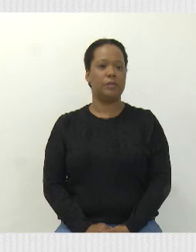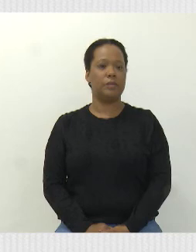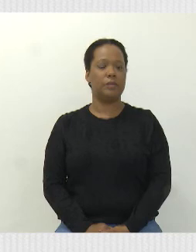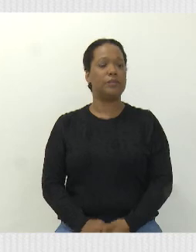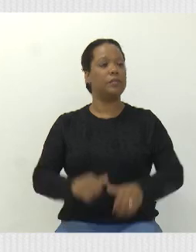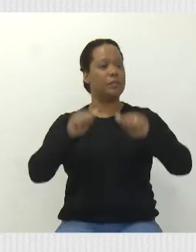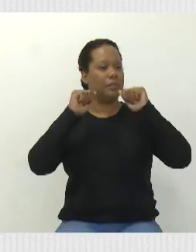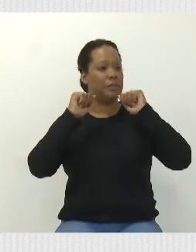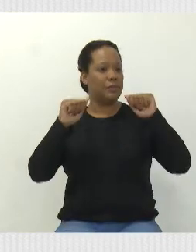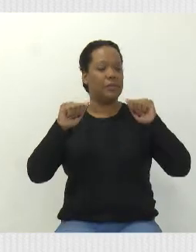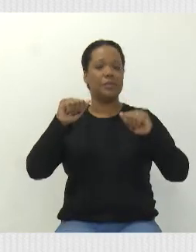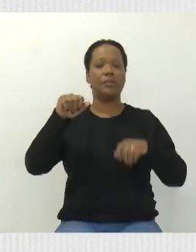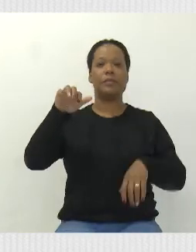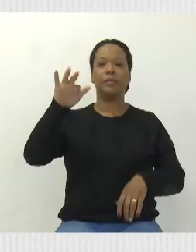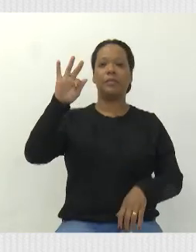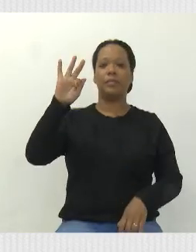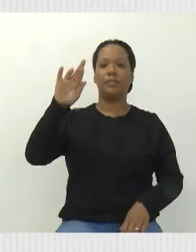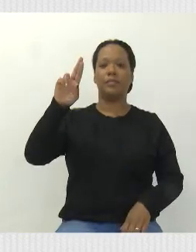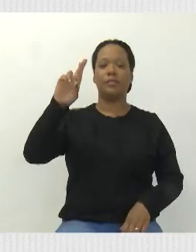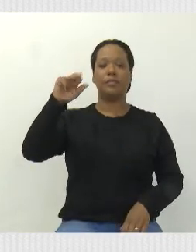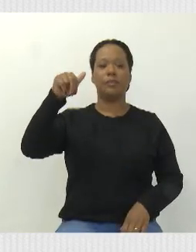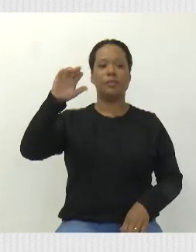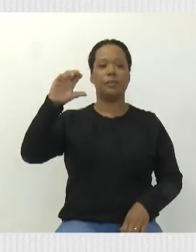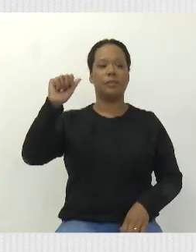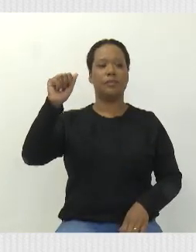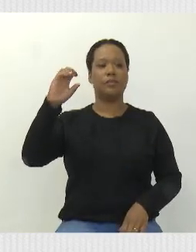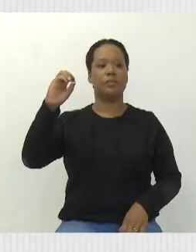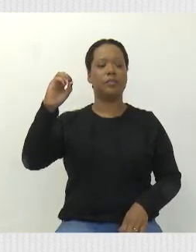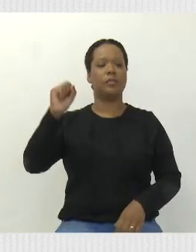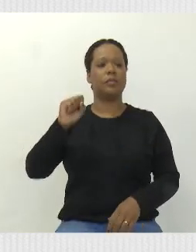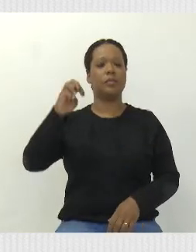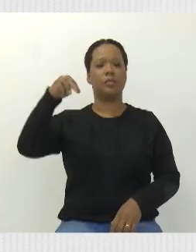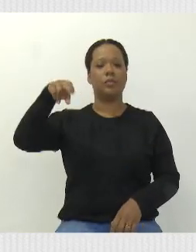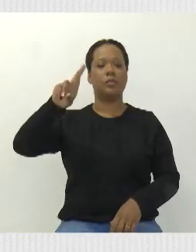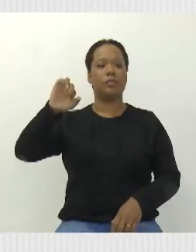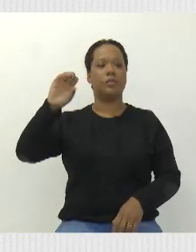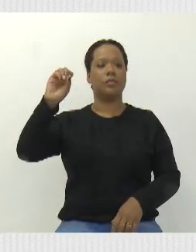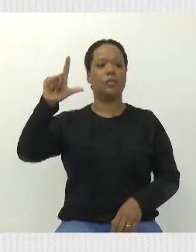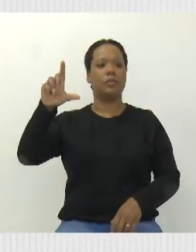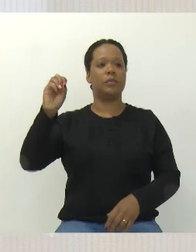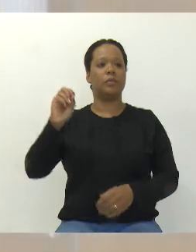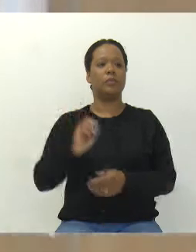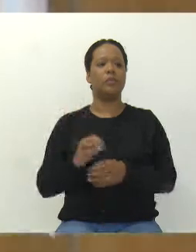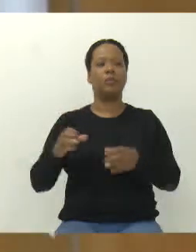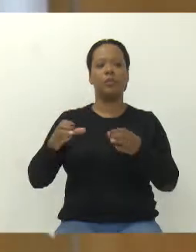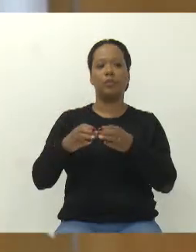o Francisco, o Renato, a Bia, o Carlos e o Murilo agora, que está fazendo parte também da nossa